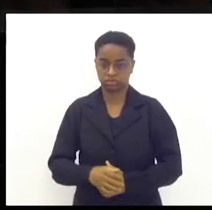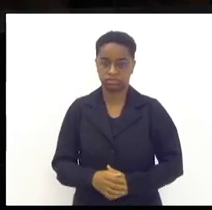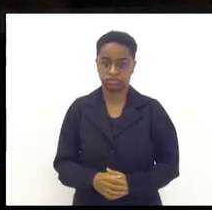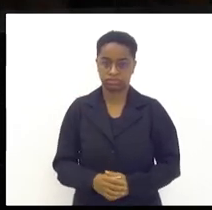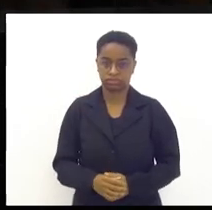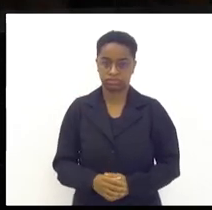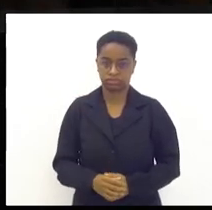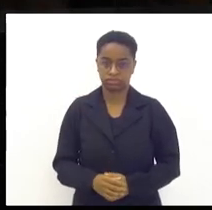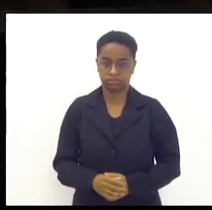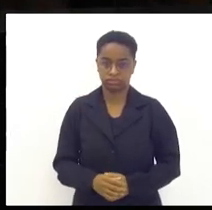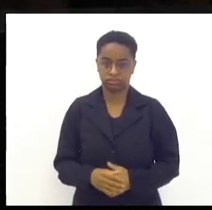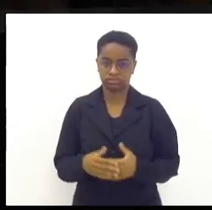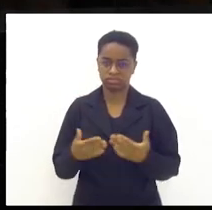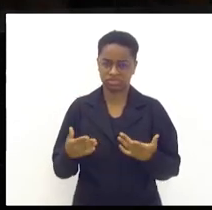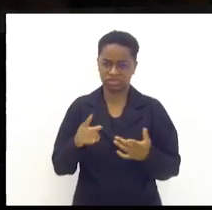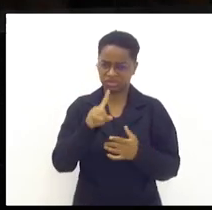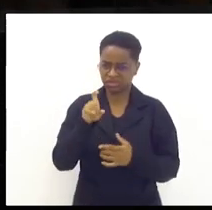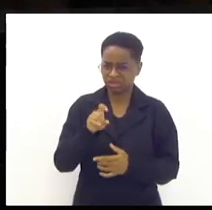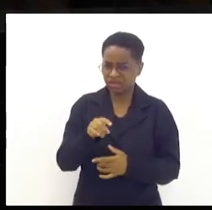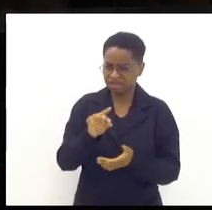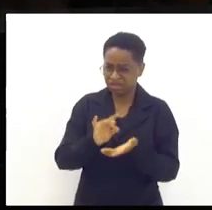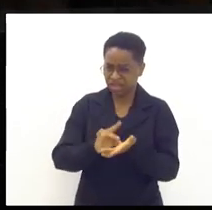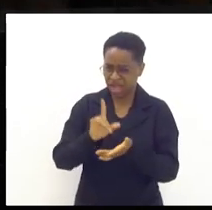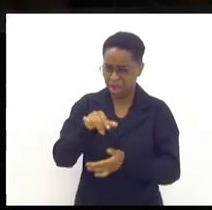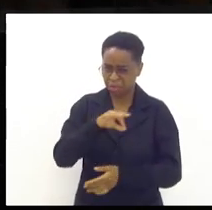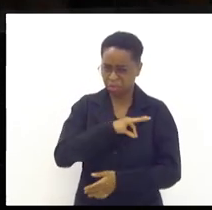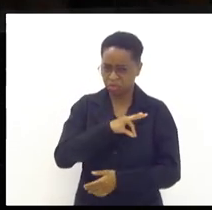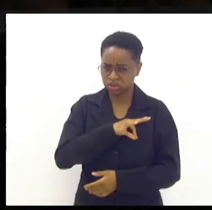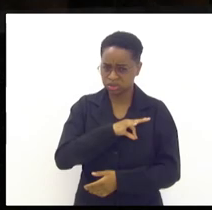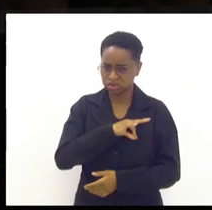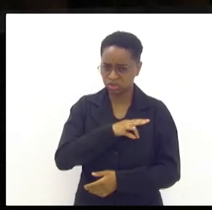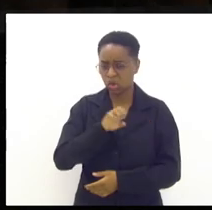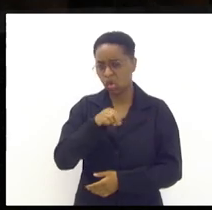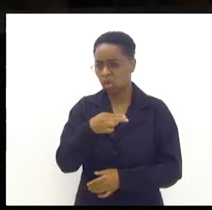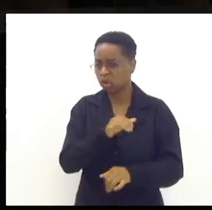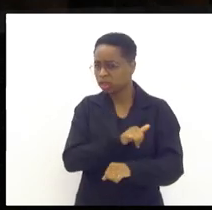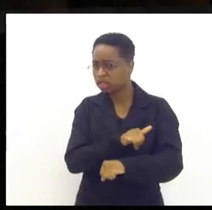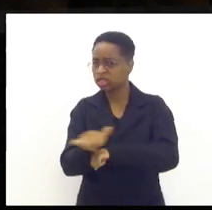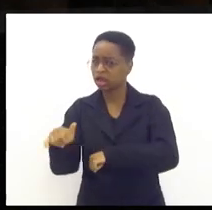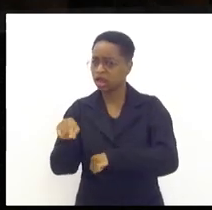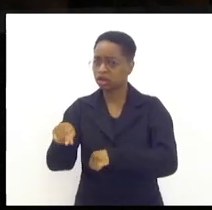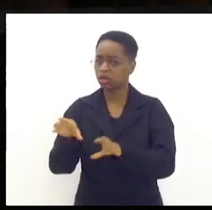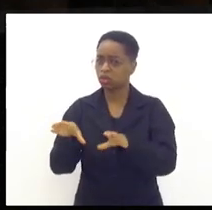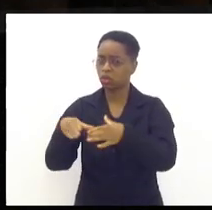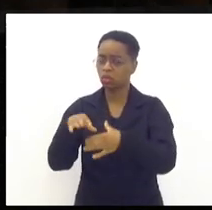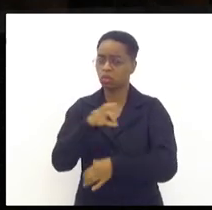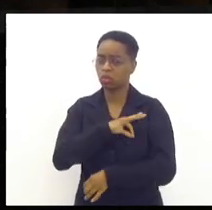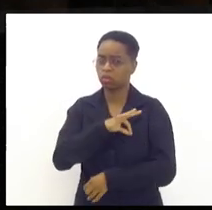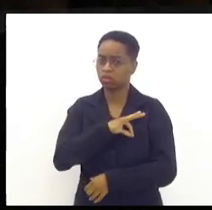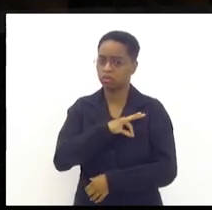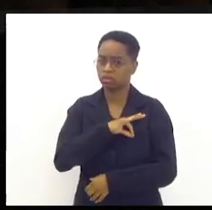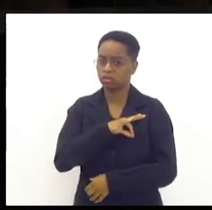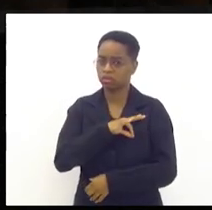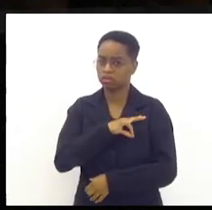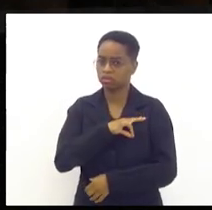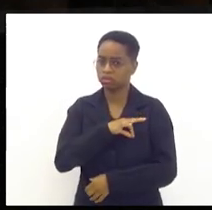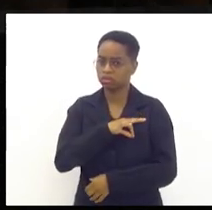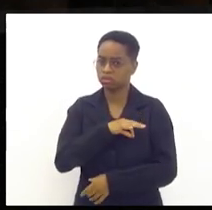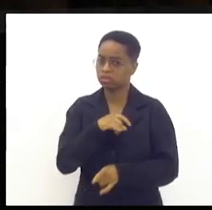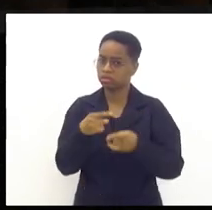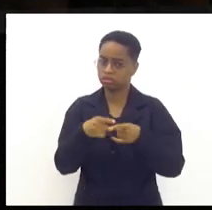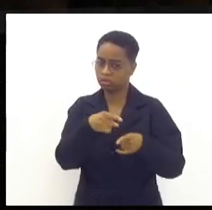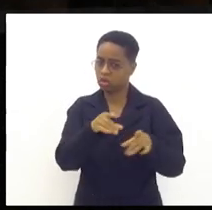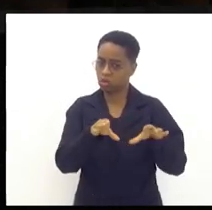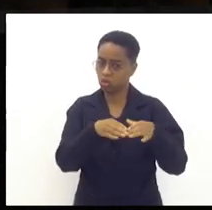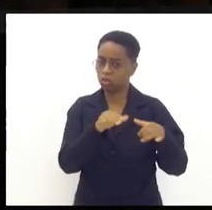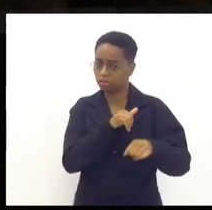Será que isto é policial? Não, isto é traidor da sua categoria. É um traidor da